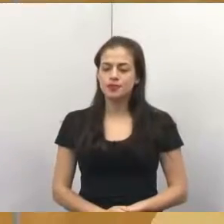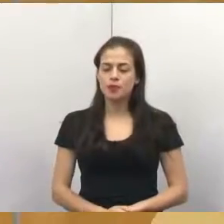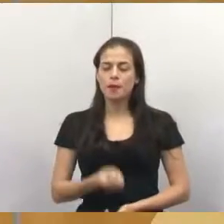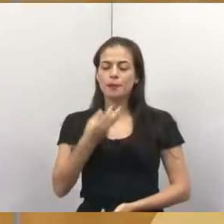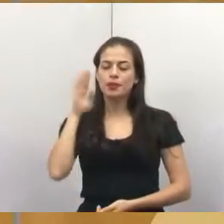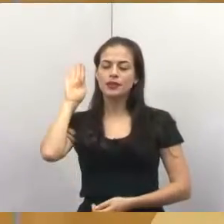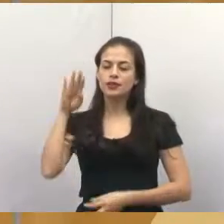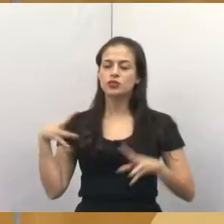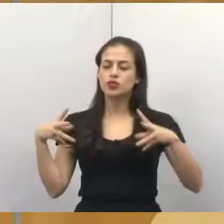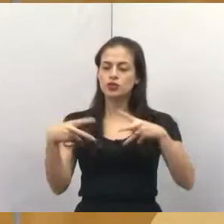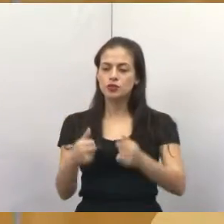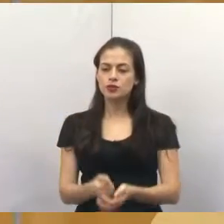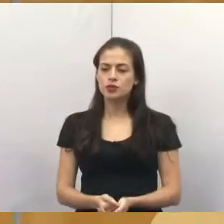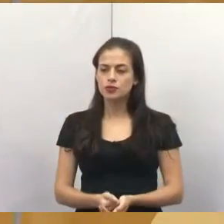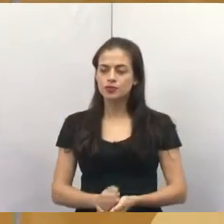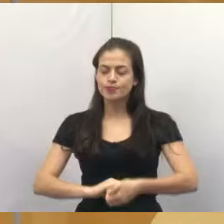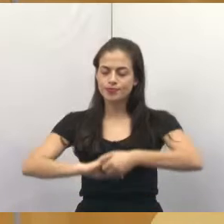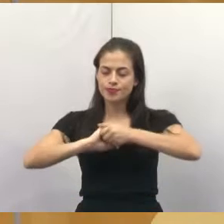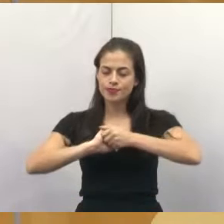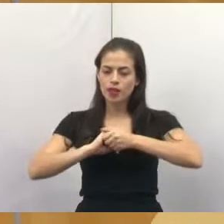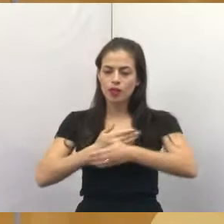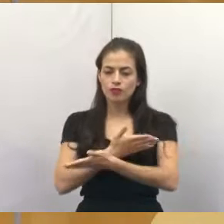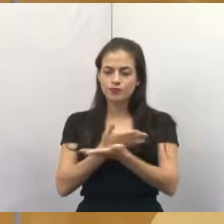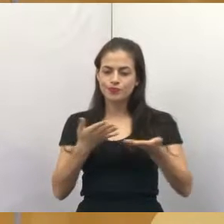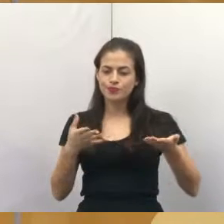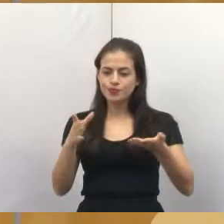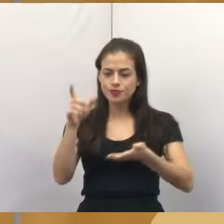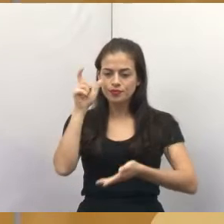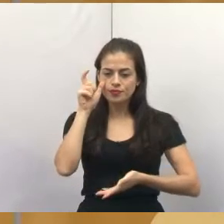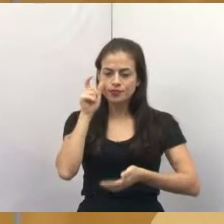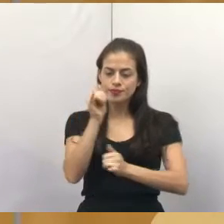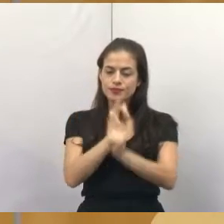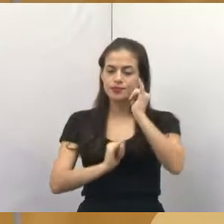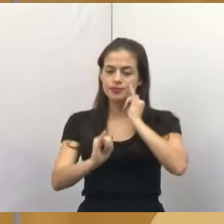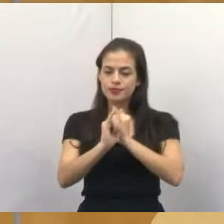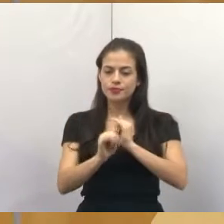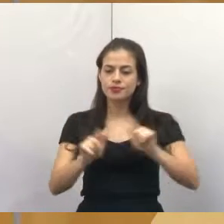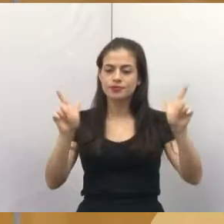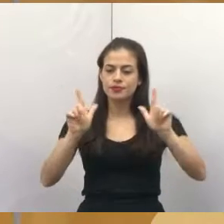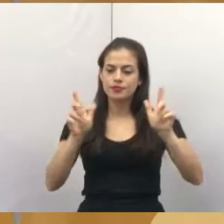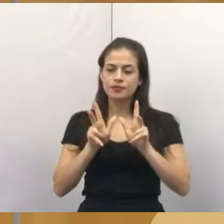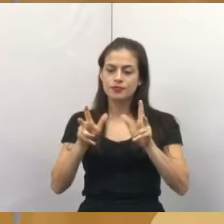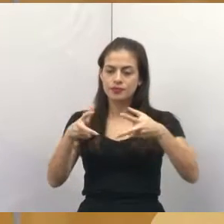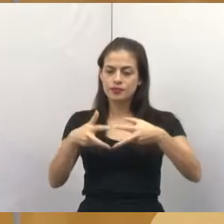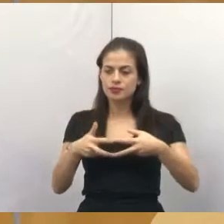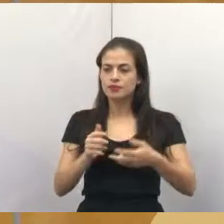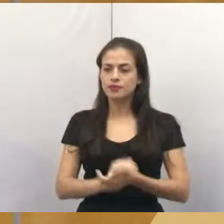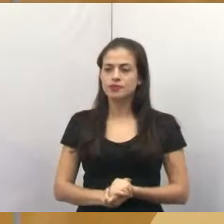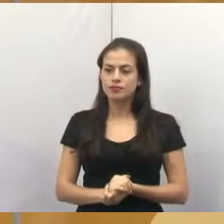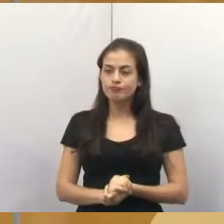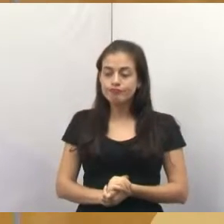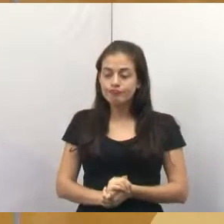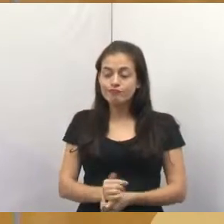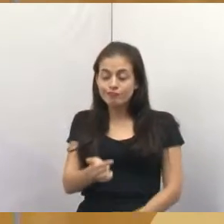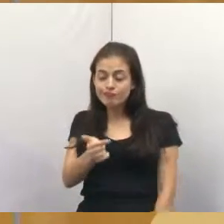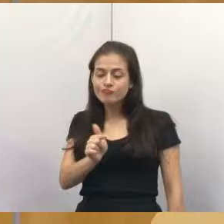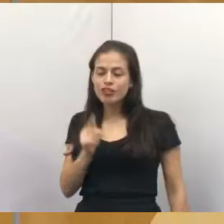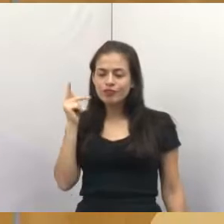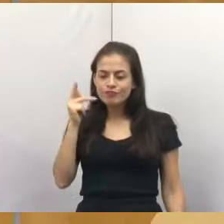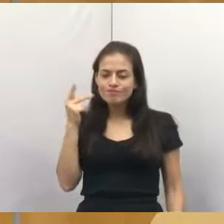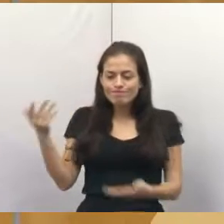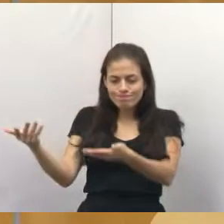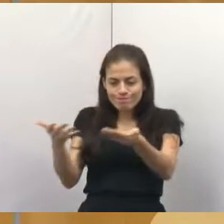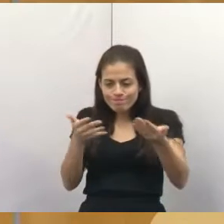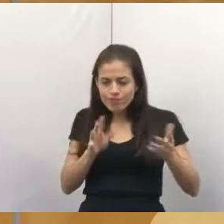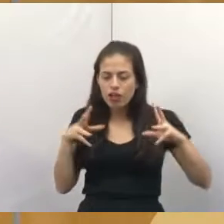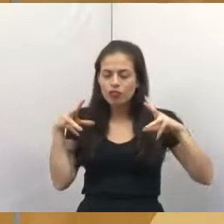Boa tarde a todos. Quero aqui cumprimentar você que nos acompanha pela internet, pela TV Câmara, mais uma vez os vereadores e vereadoras, todos os